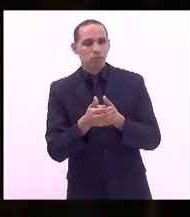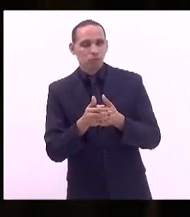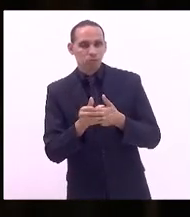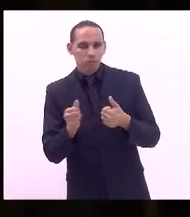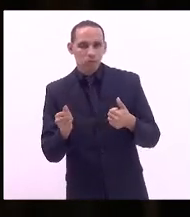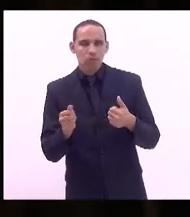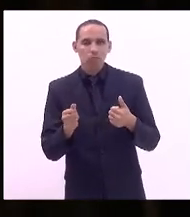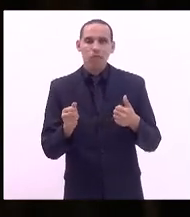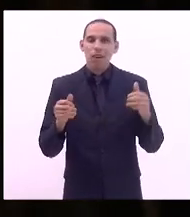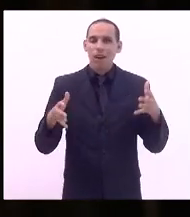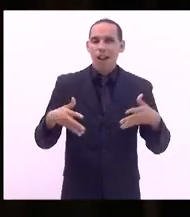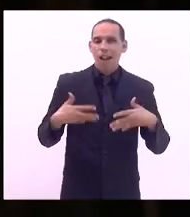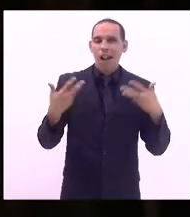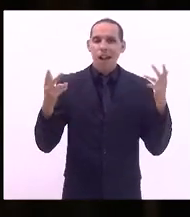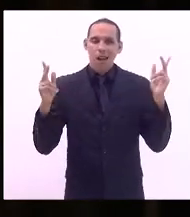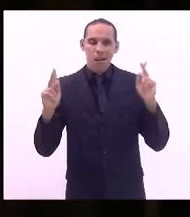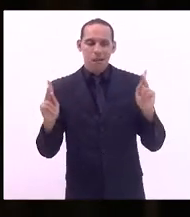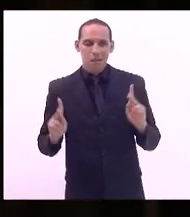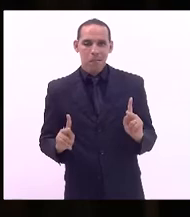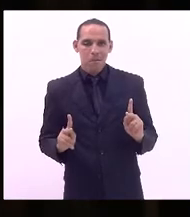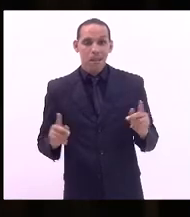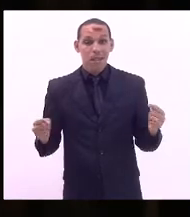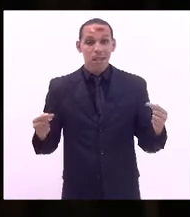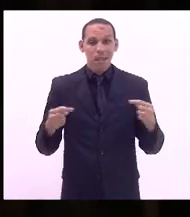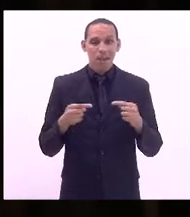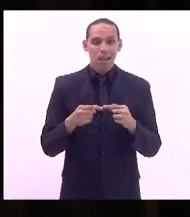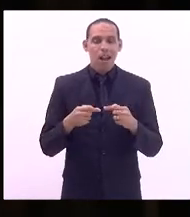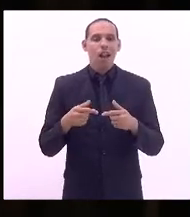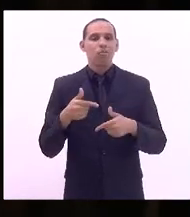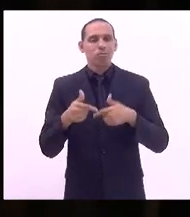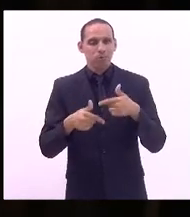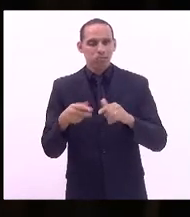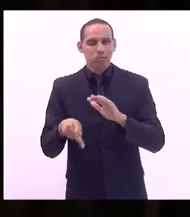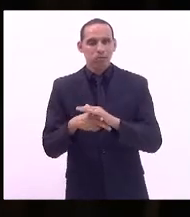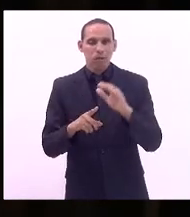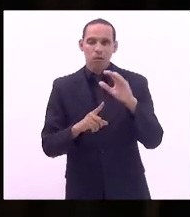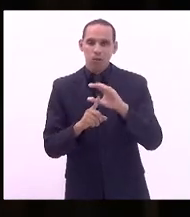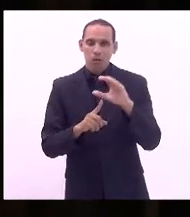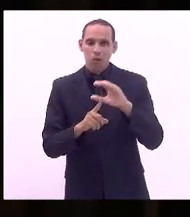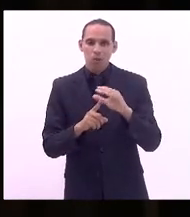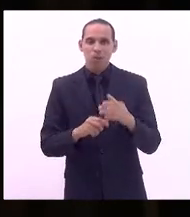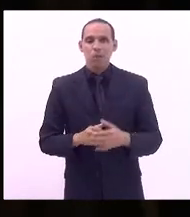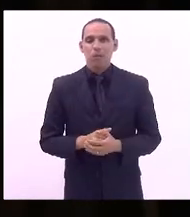alegria e de Paz inerentes ao exercício da Capelania